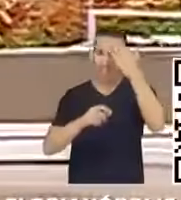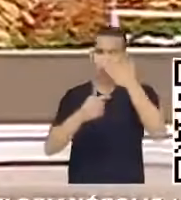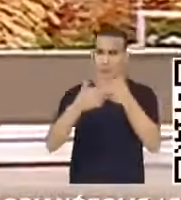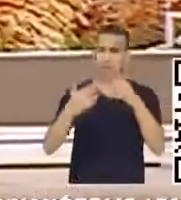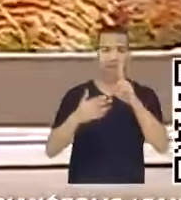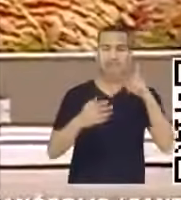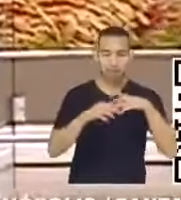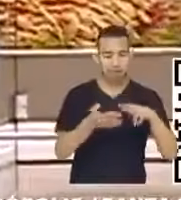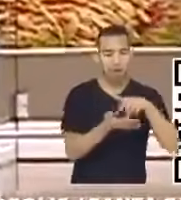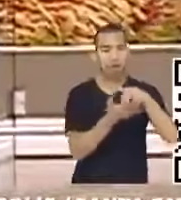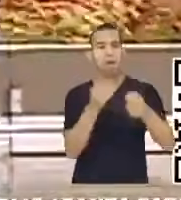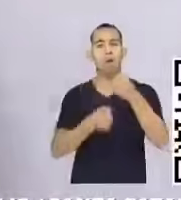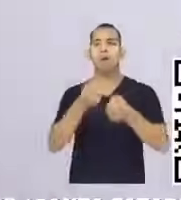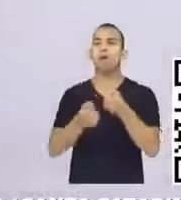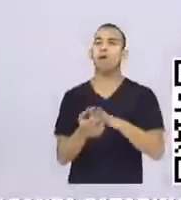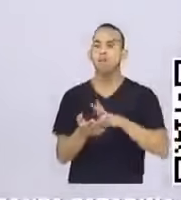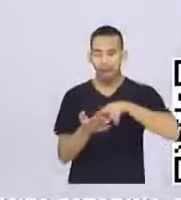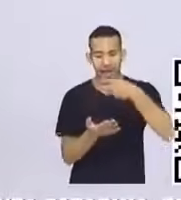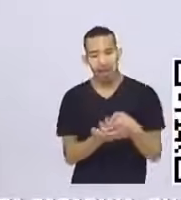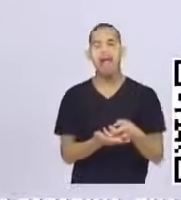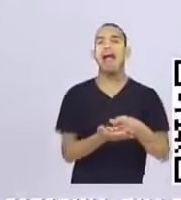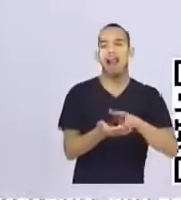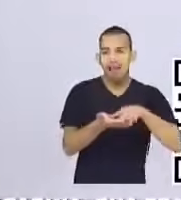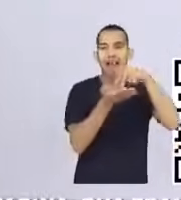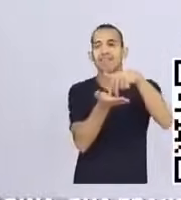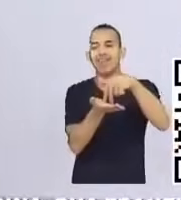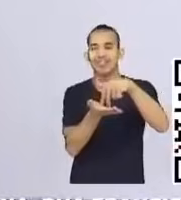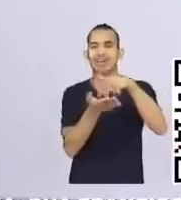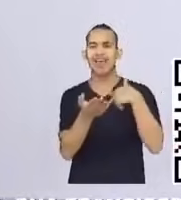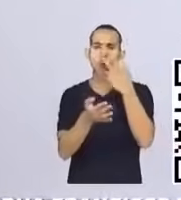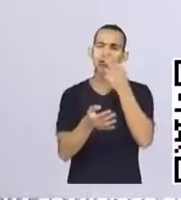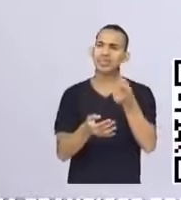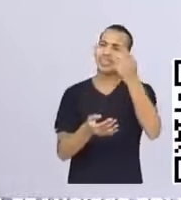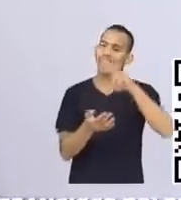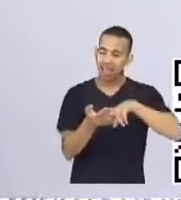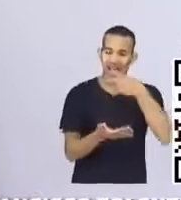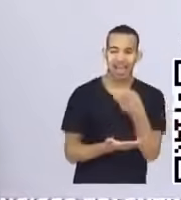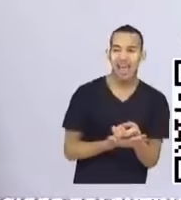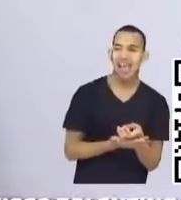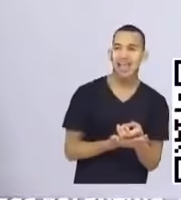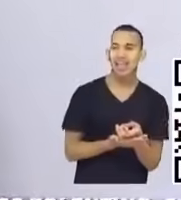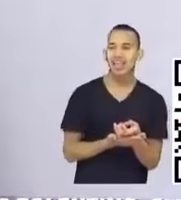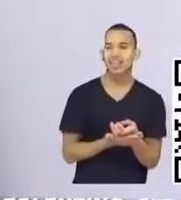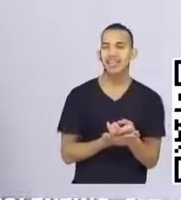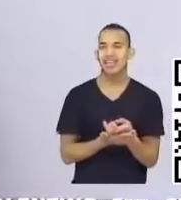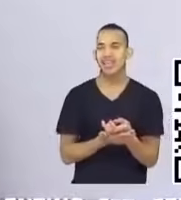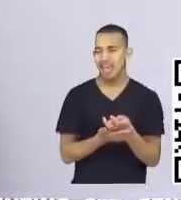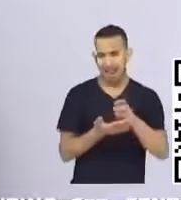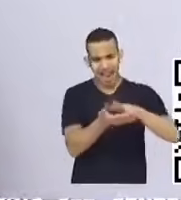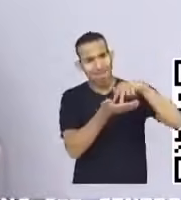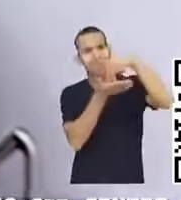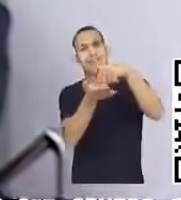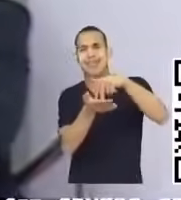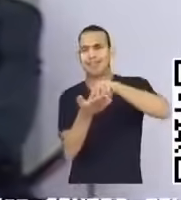trás moleque para correr e o moleque caiu levantou a gente estranho que caiu e nem eu levanto assim